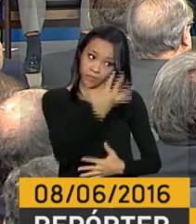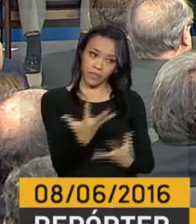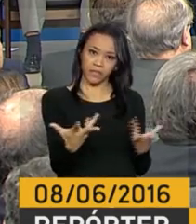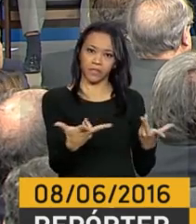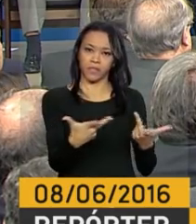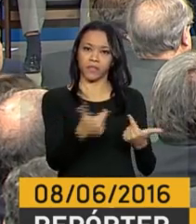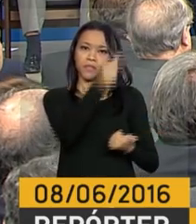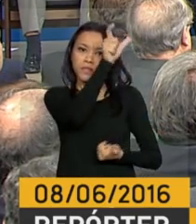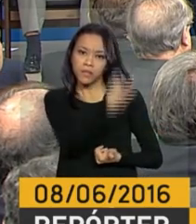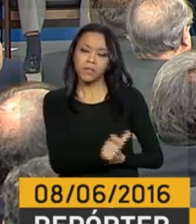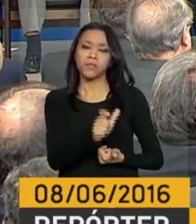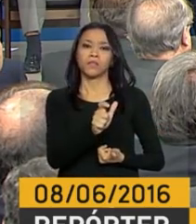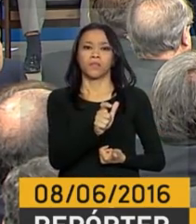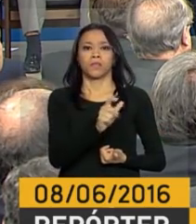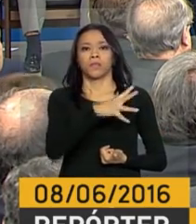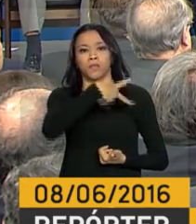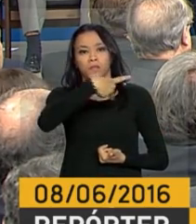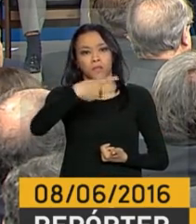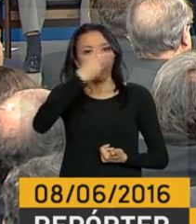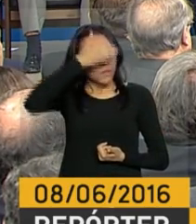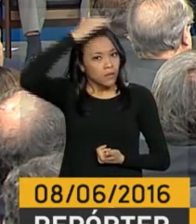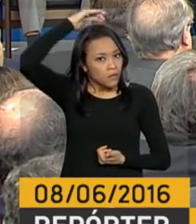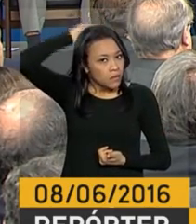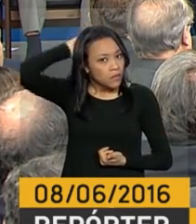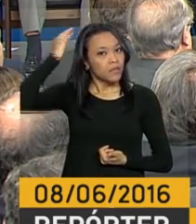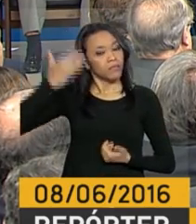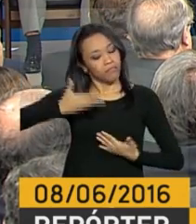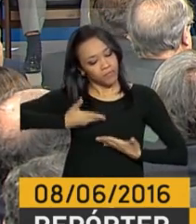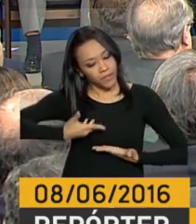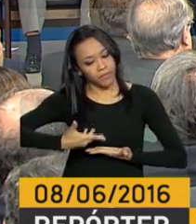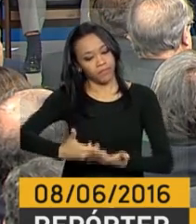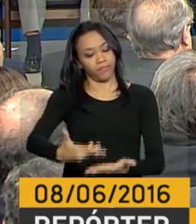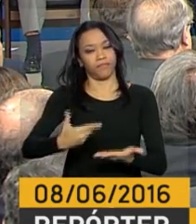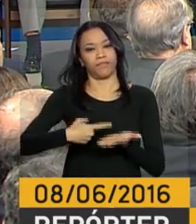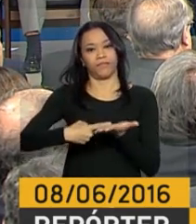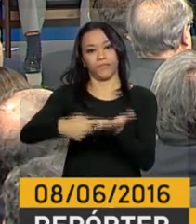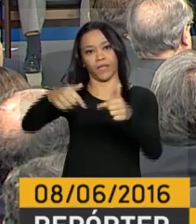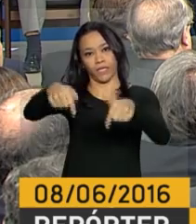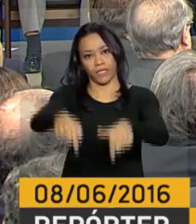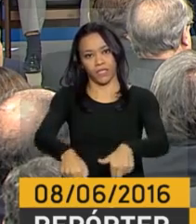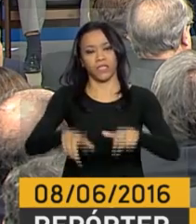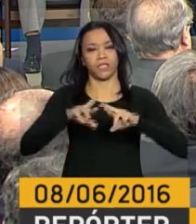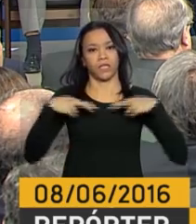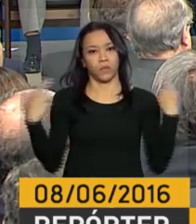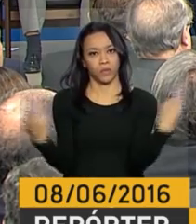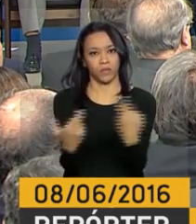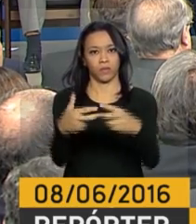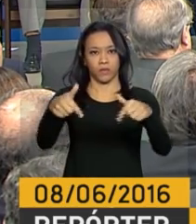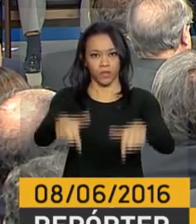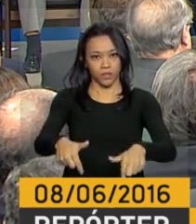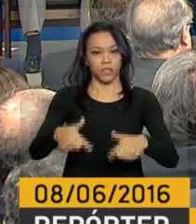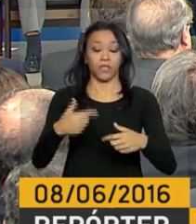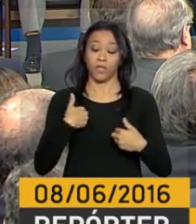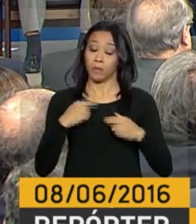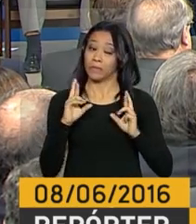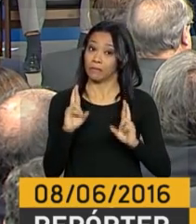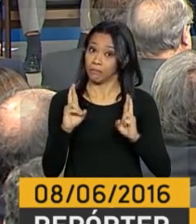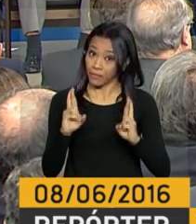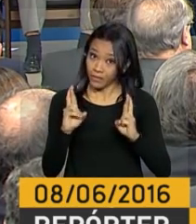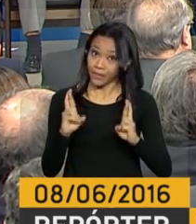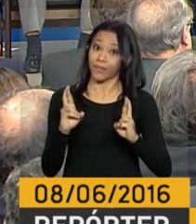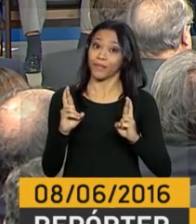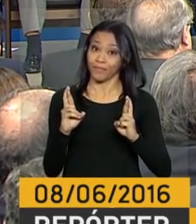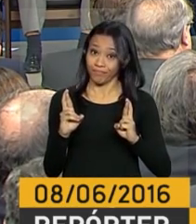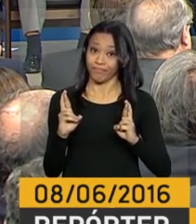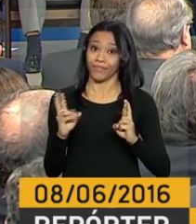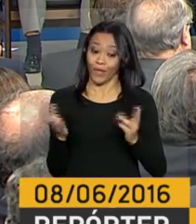república pelo pela recepção e por essa reunião Que Sem Dúvida porque que eu espero que a partir